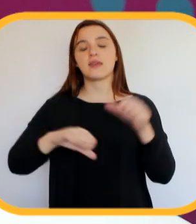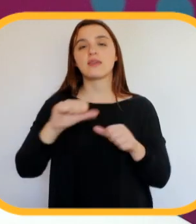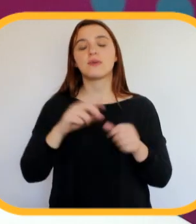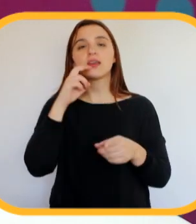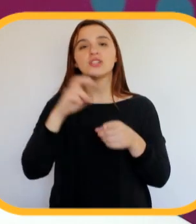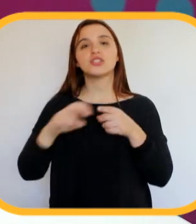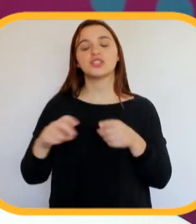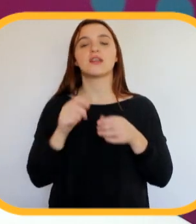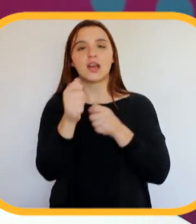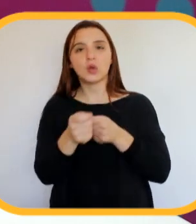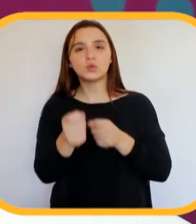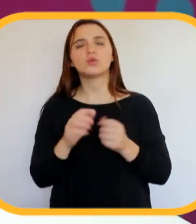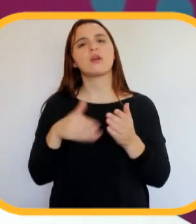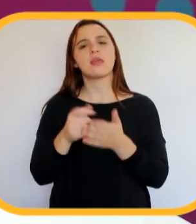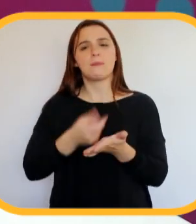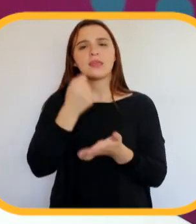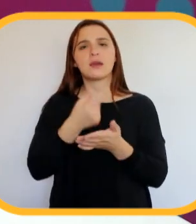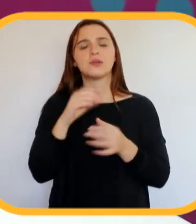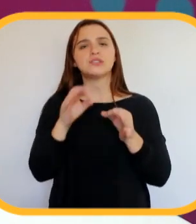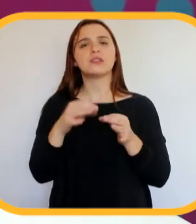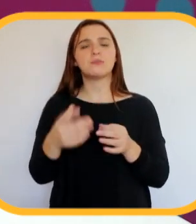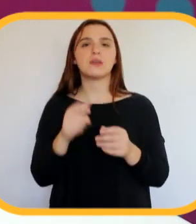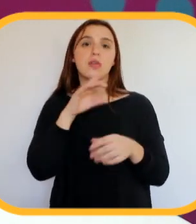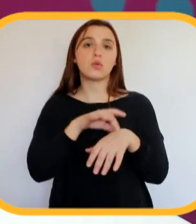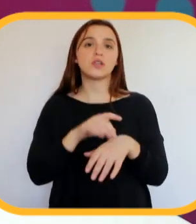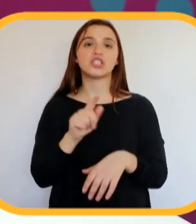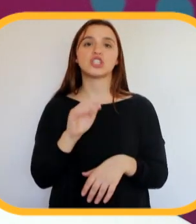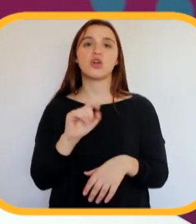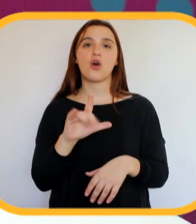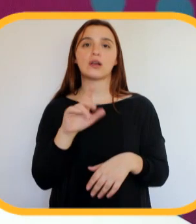Já levou ao desenvolvimento de medicamentos e terapias para doenças